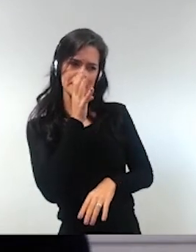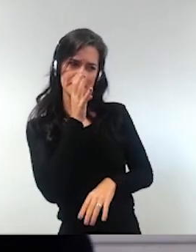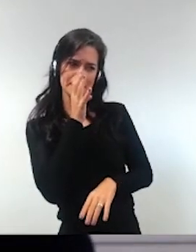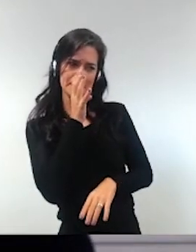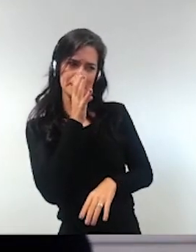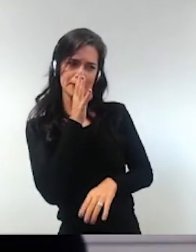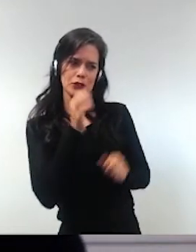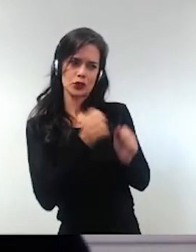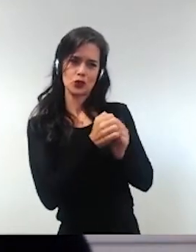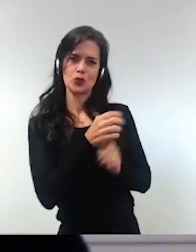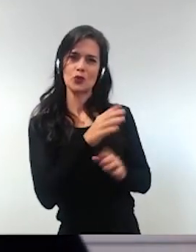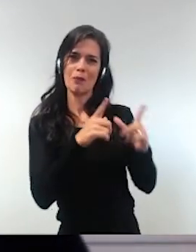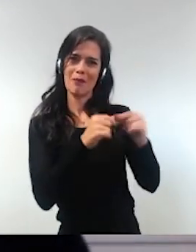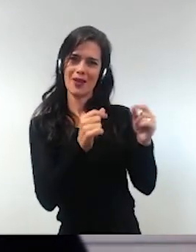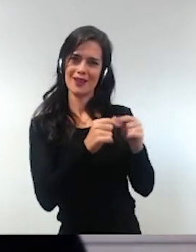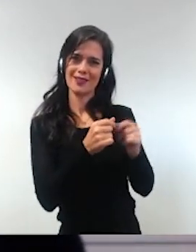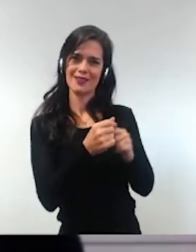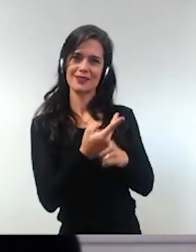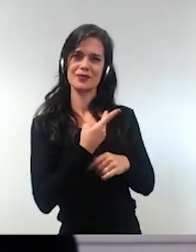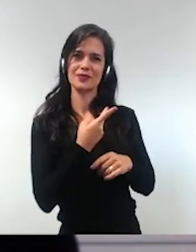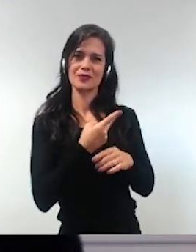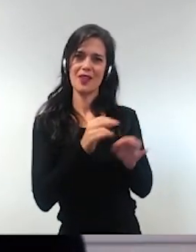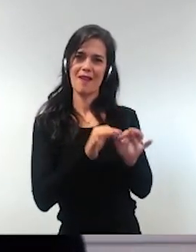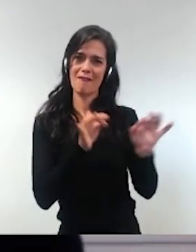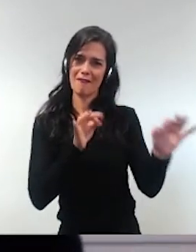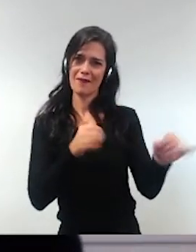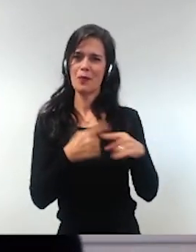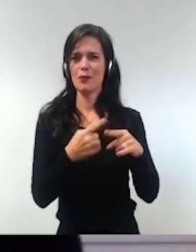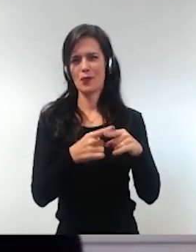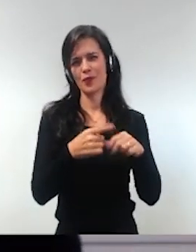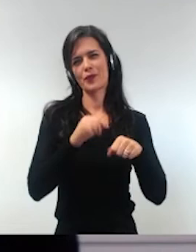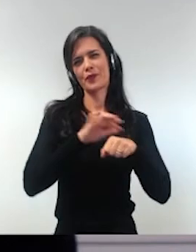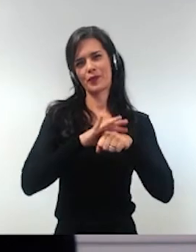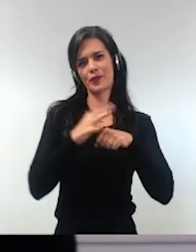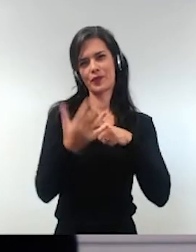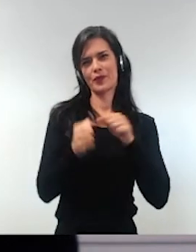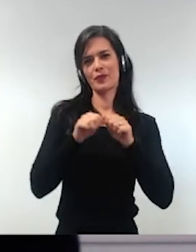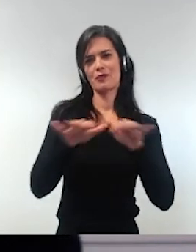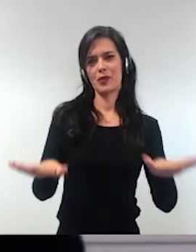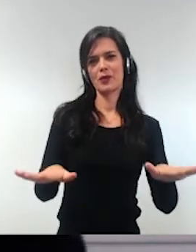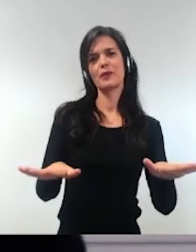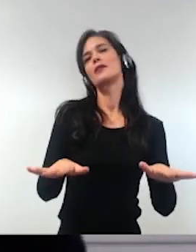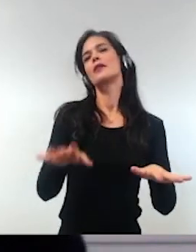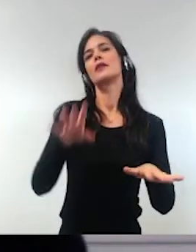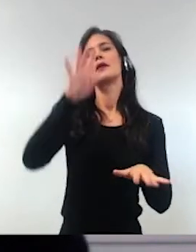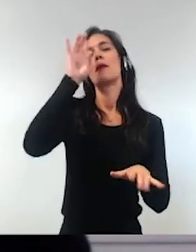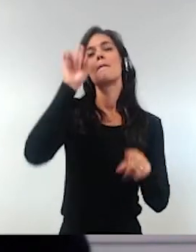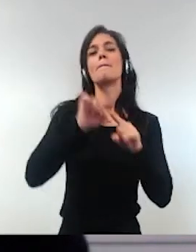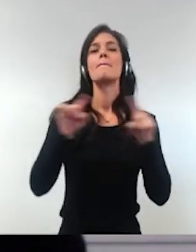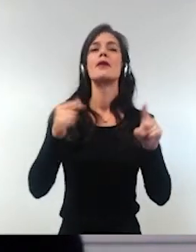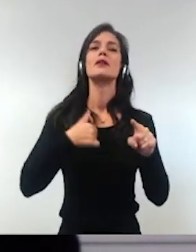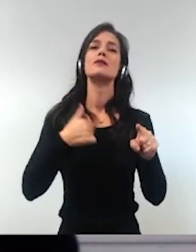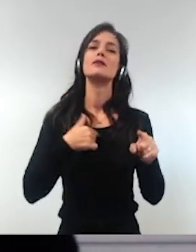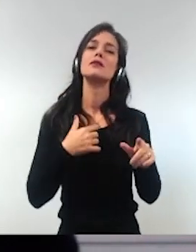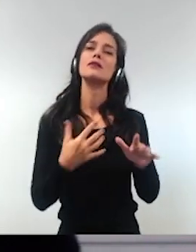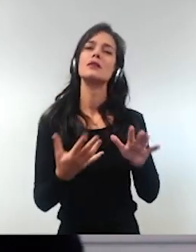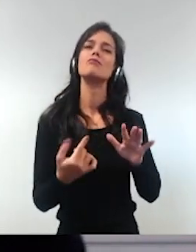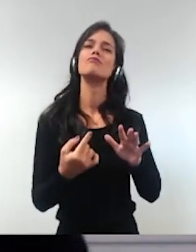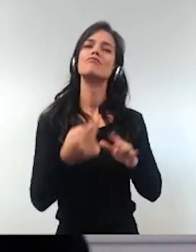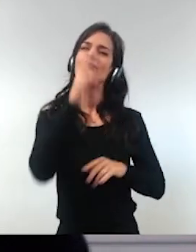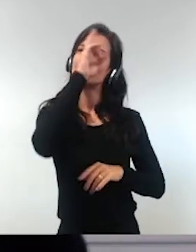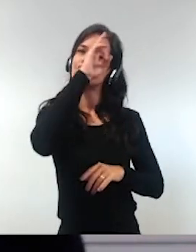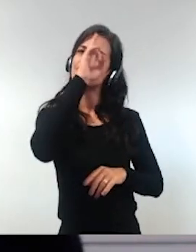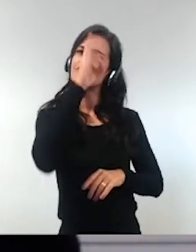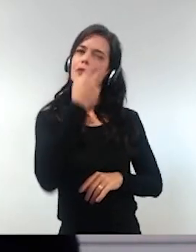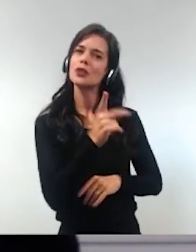em Brasília. Estamos um pouco afastados agora por conta da pandemia, mas eu registro de pouco a